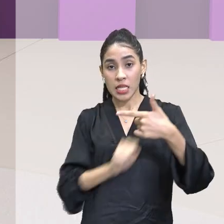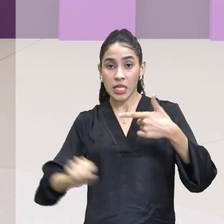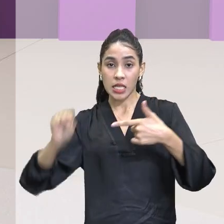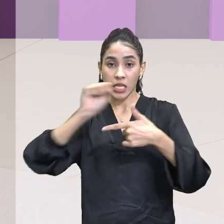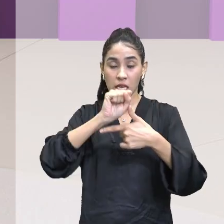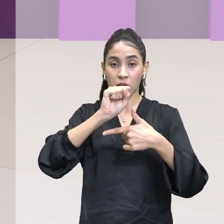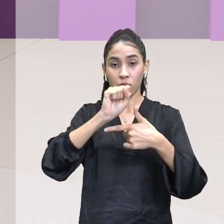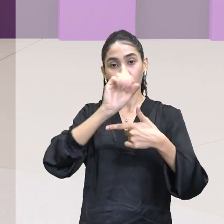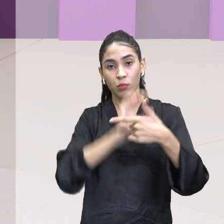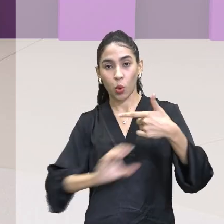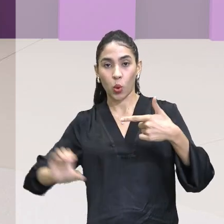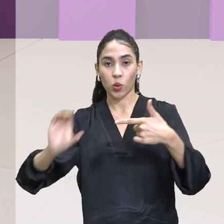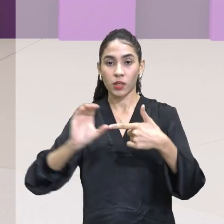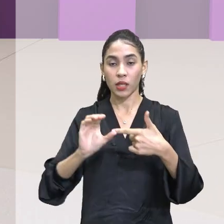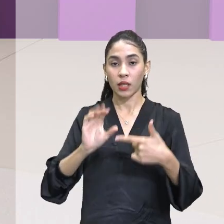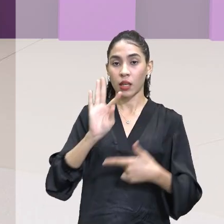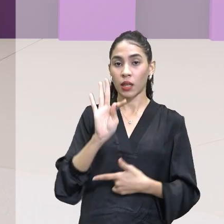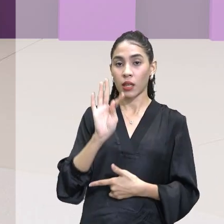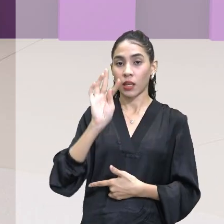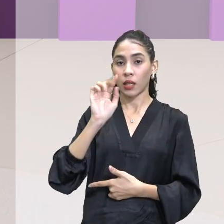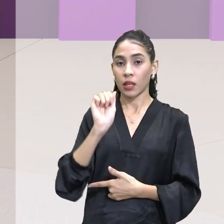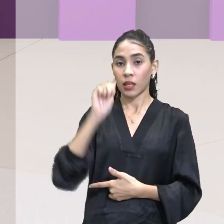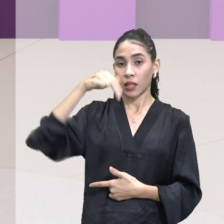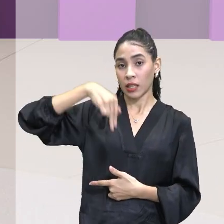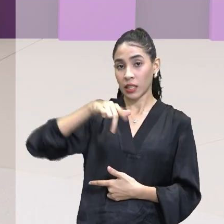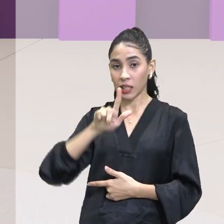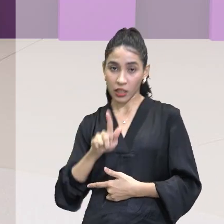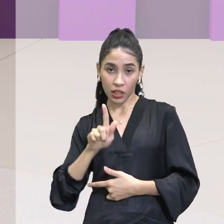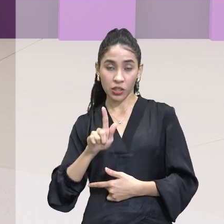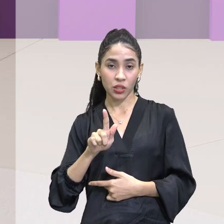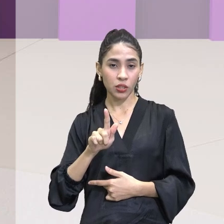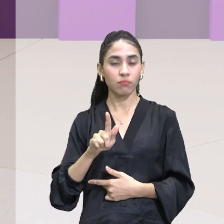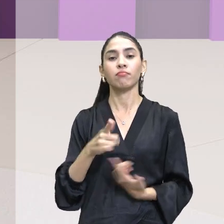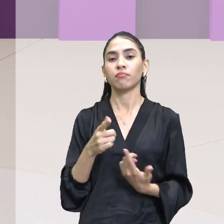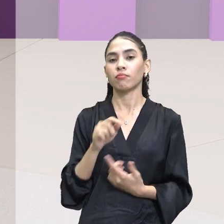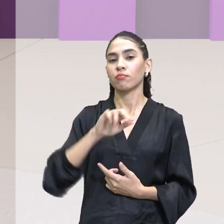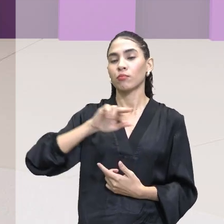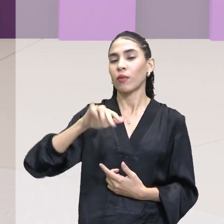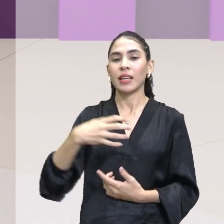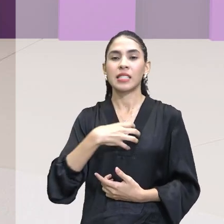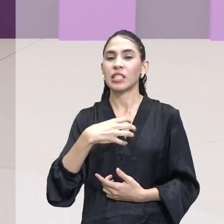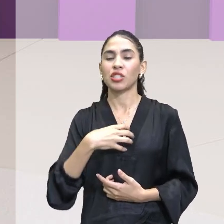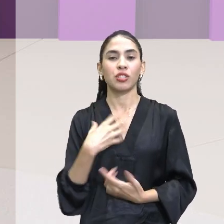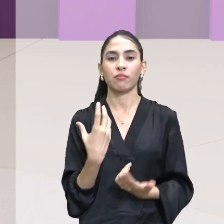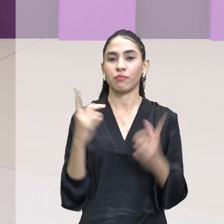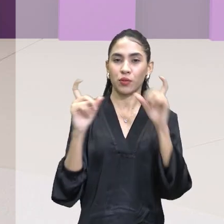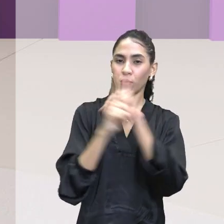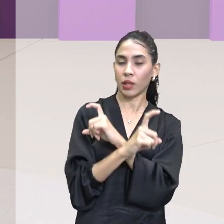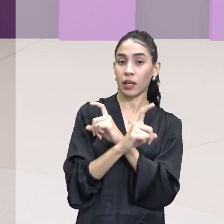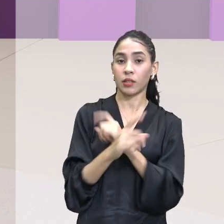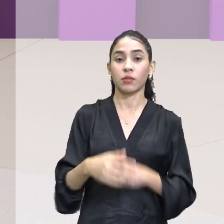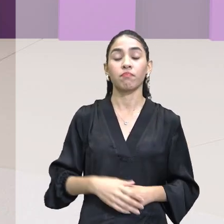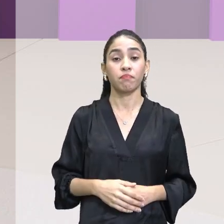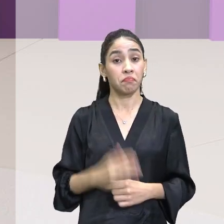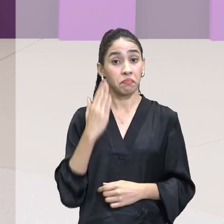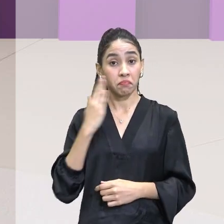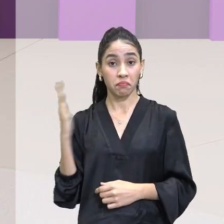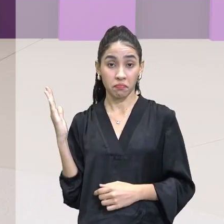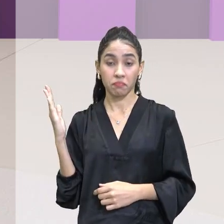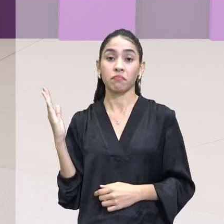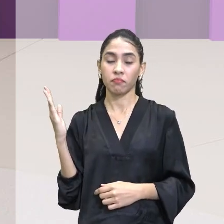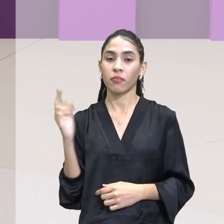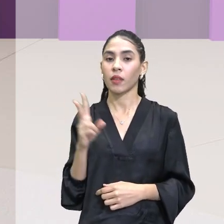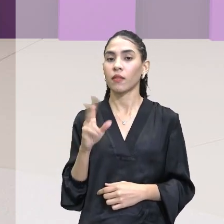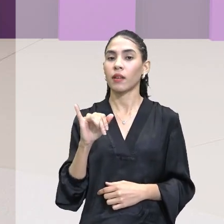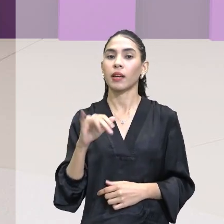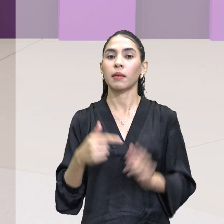e tangente, que são essas razões trigonométricas, você não vai enfrentar tanta dificuldade. O círculo trigonométrico nos